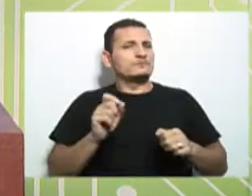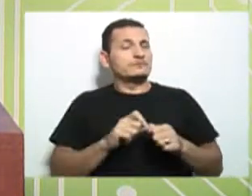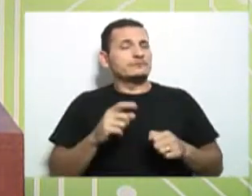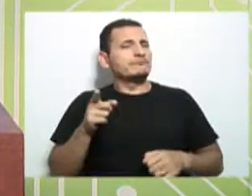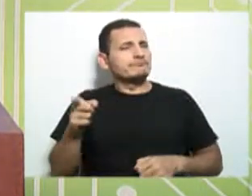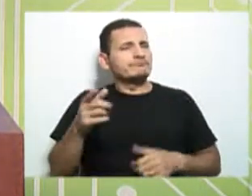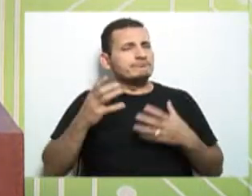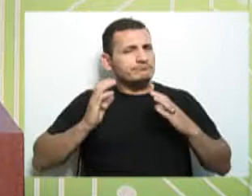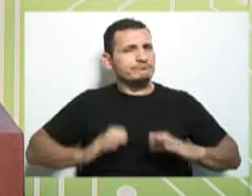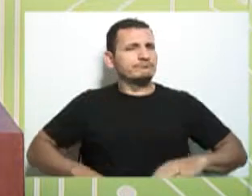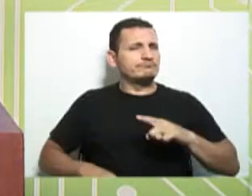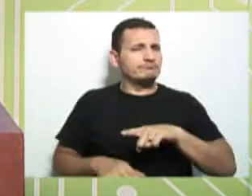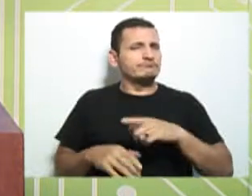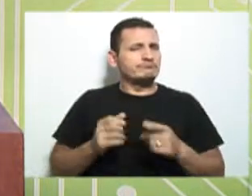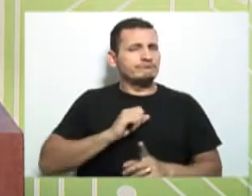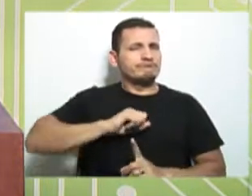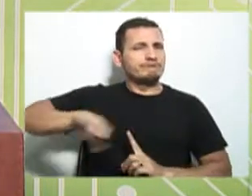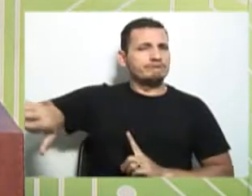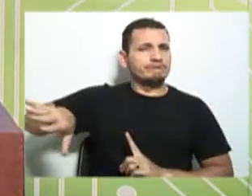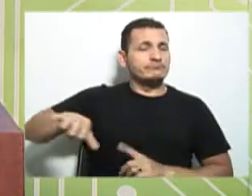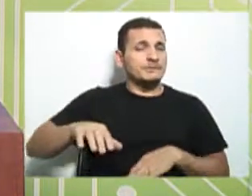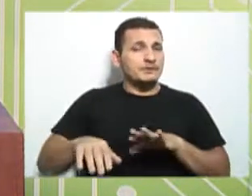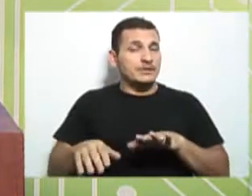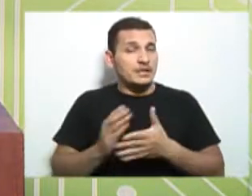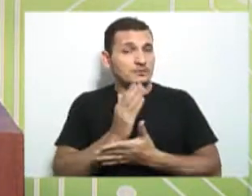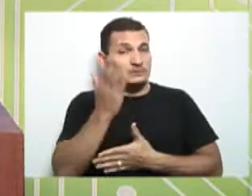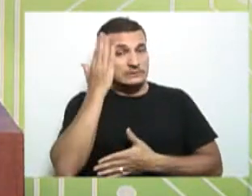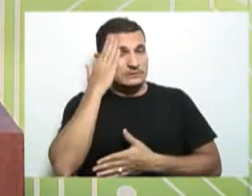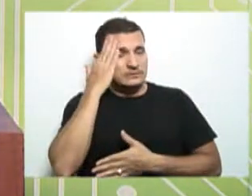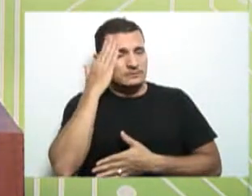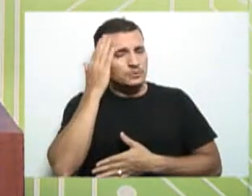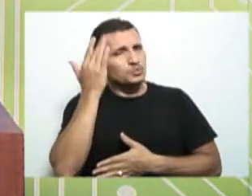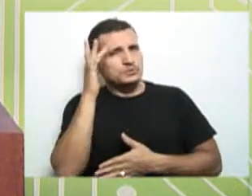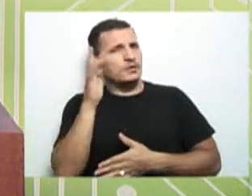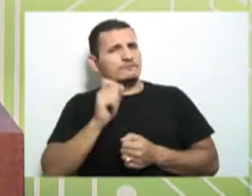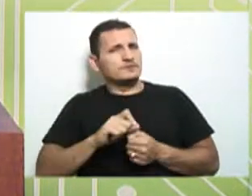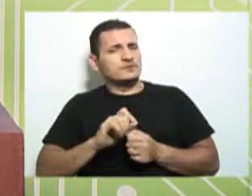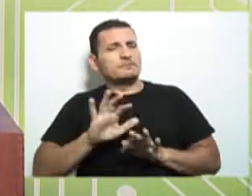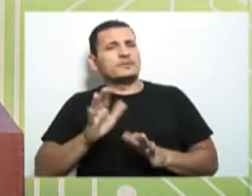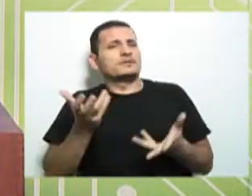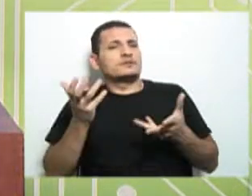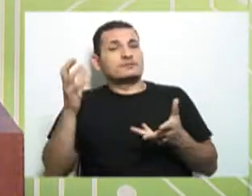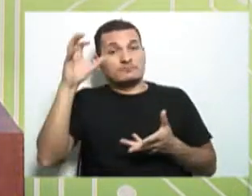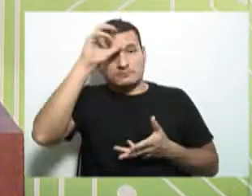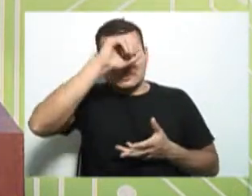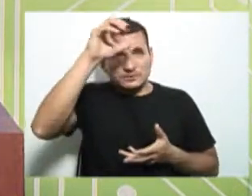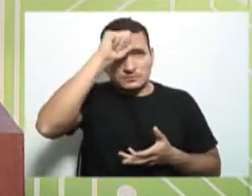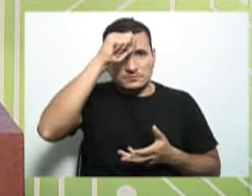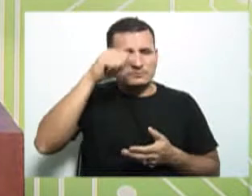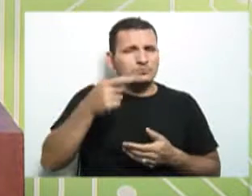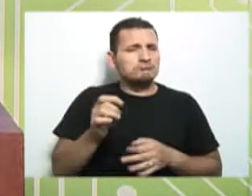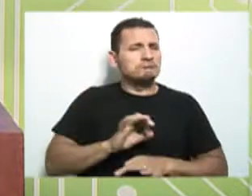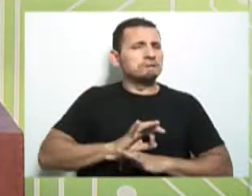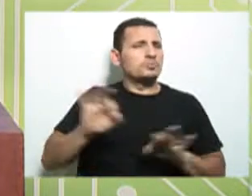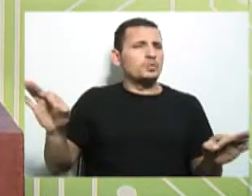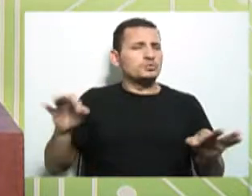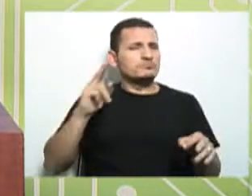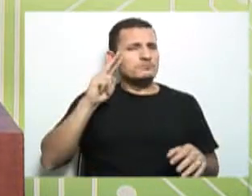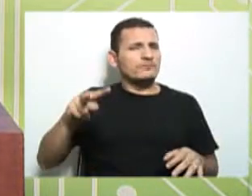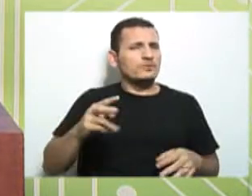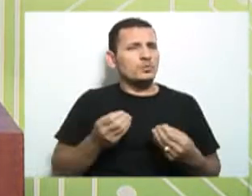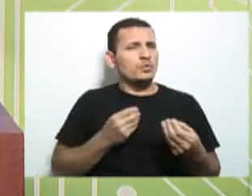comportamento, né? Descartadas. Tem aquelas que não sabem fazer, mas querem aprender. Veja que coisa maravilhosa. Olha a